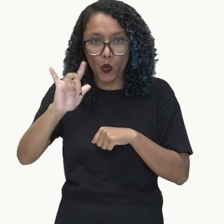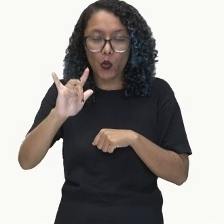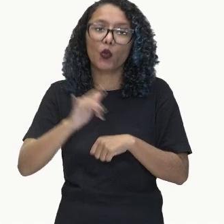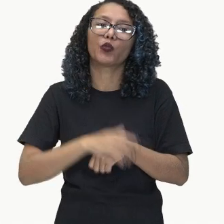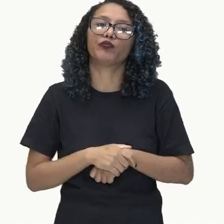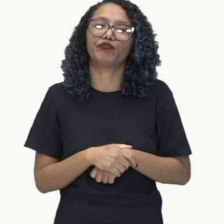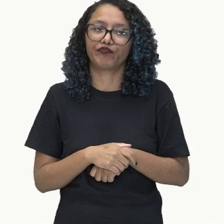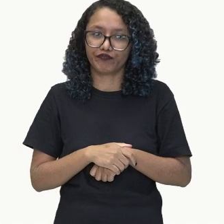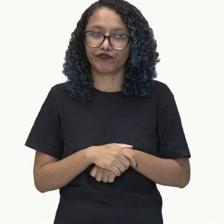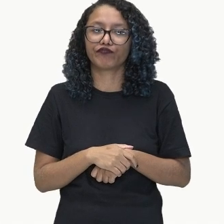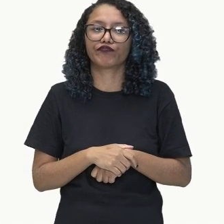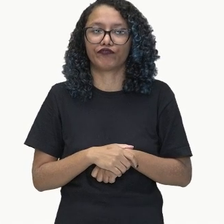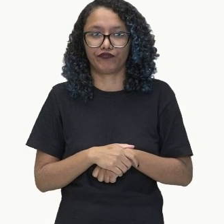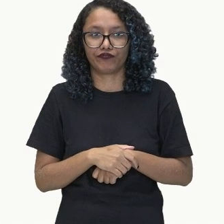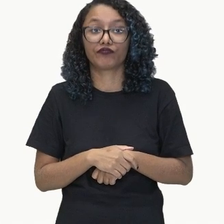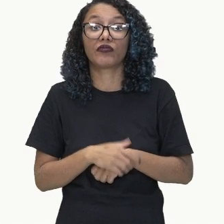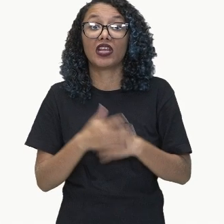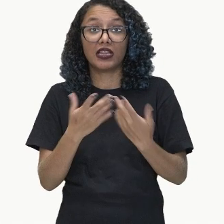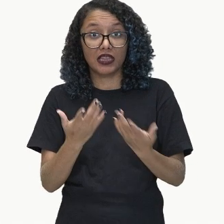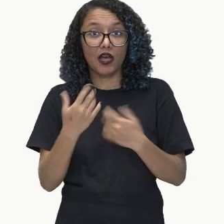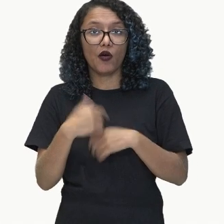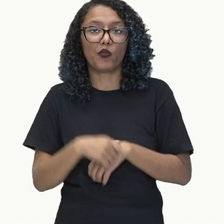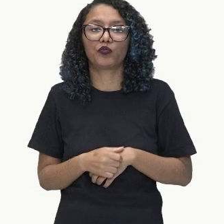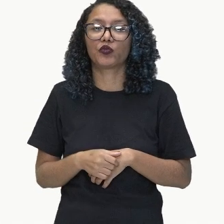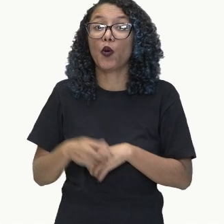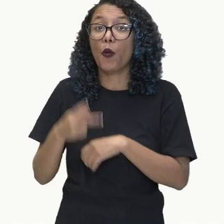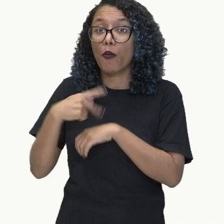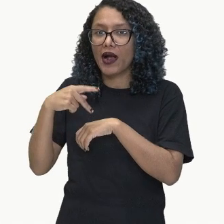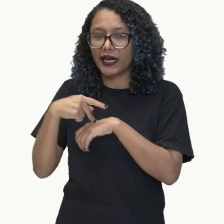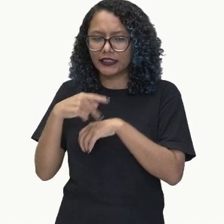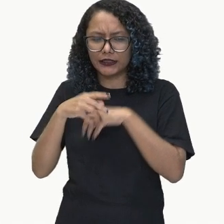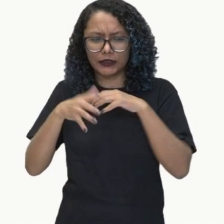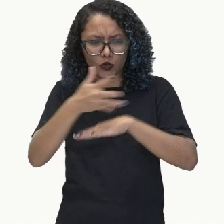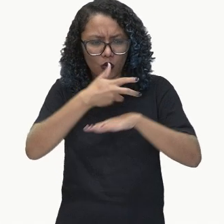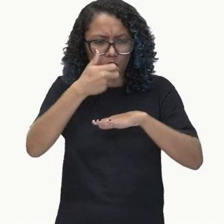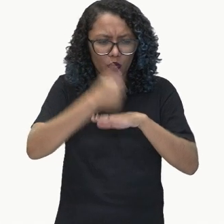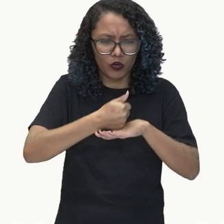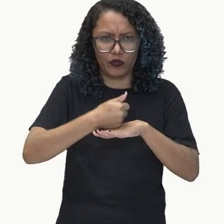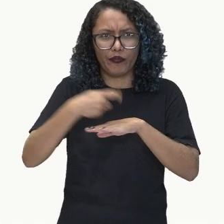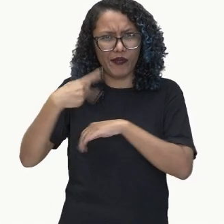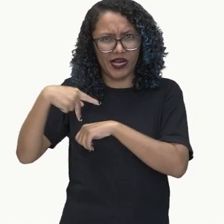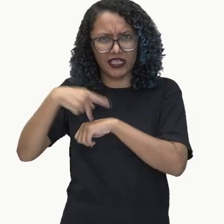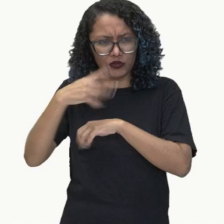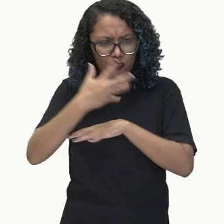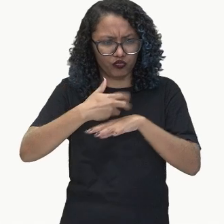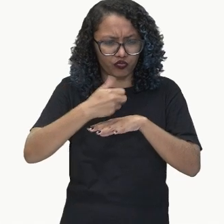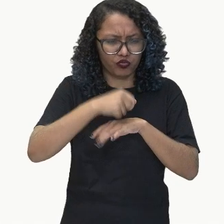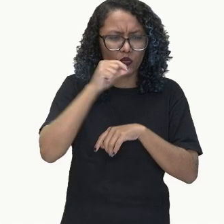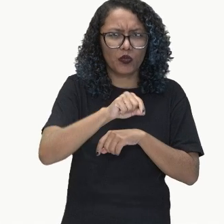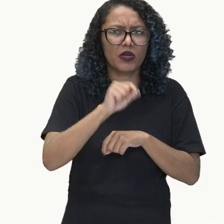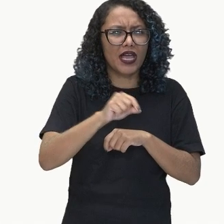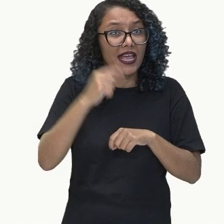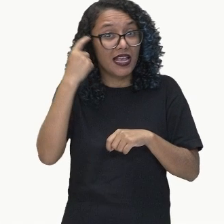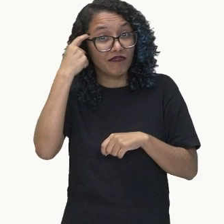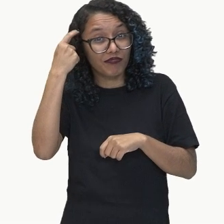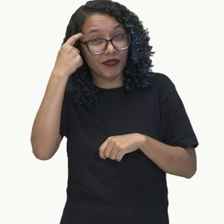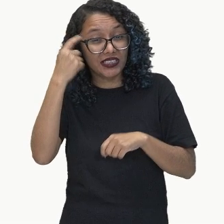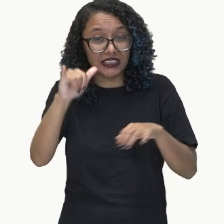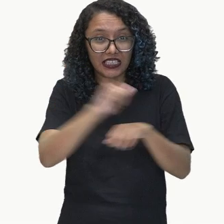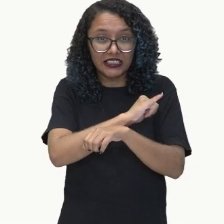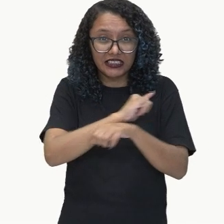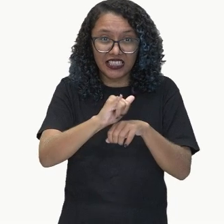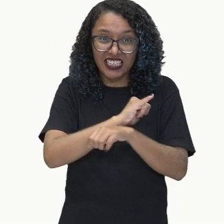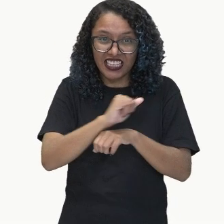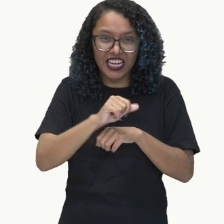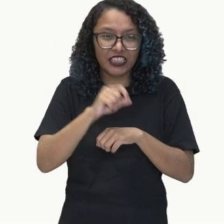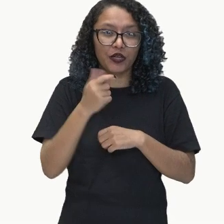criar mecanismos das quais elas possam se beneficiar. E a gente verifica que isso foi colocado em prática na América,